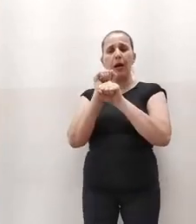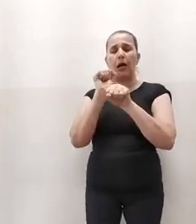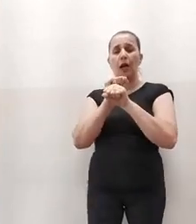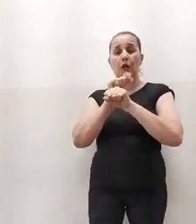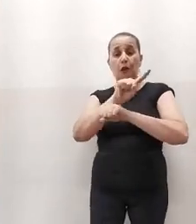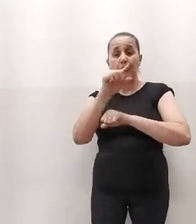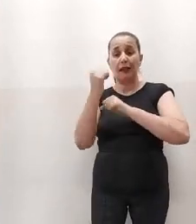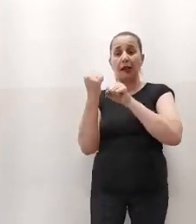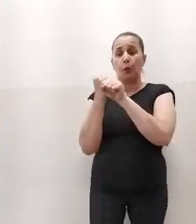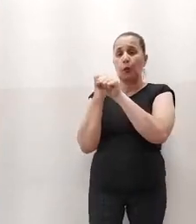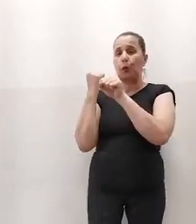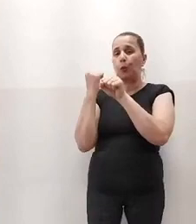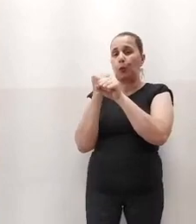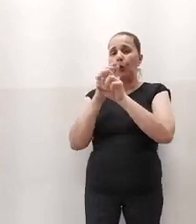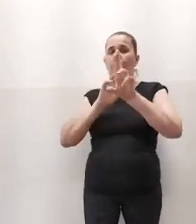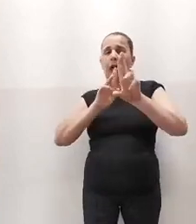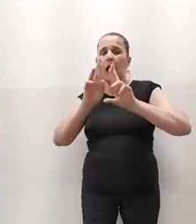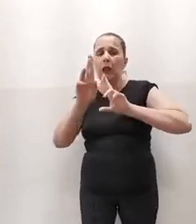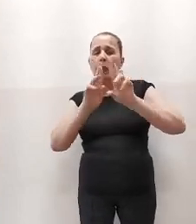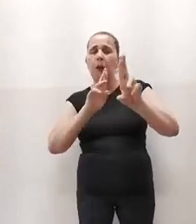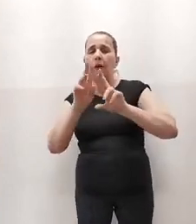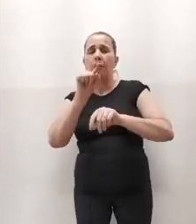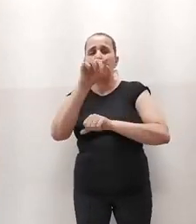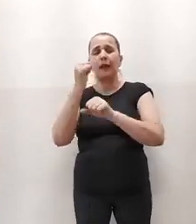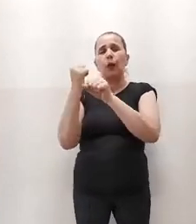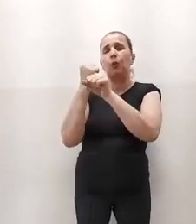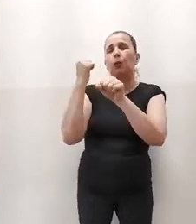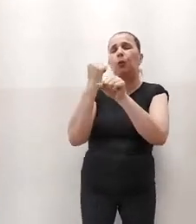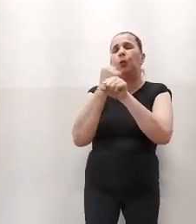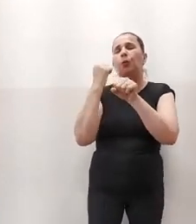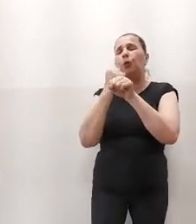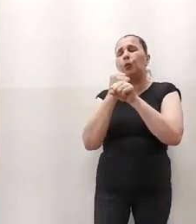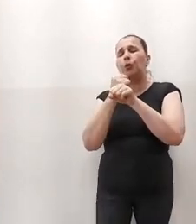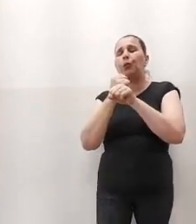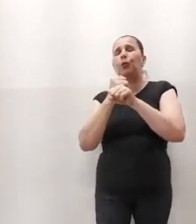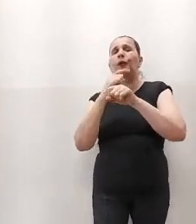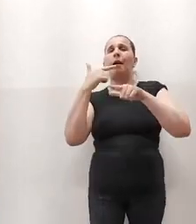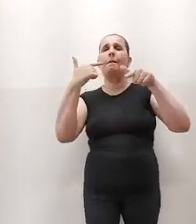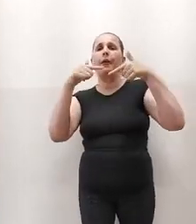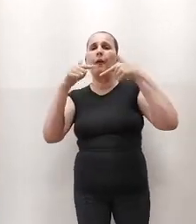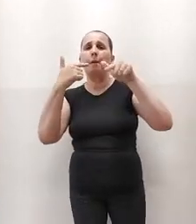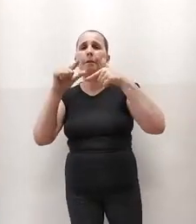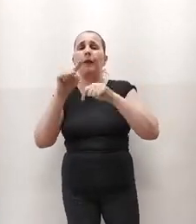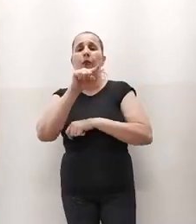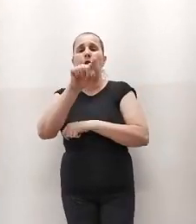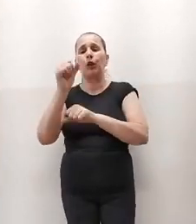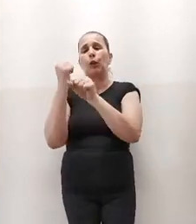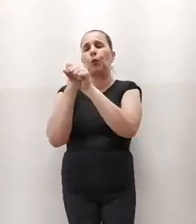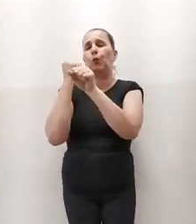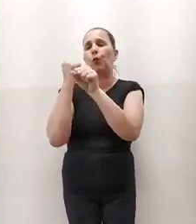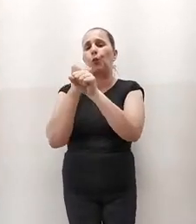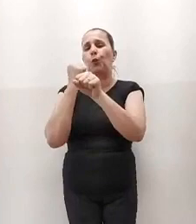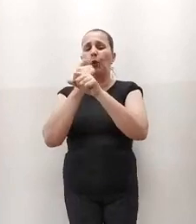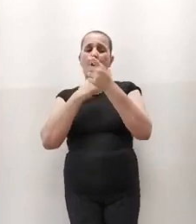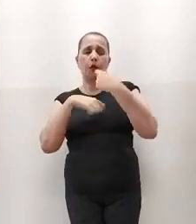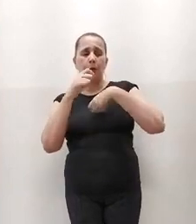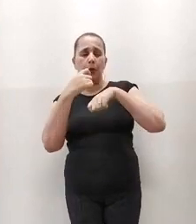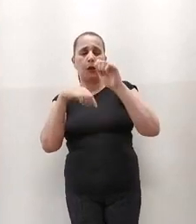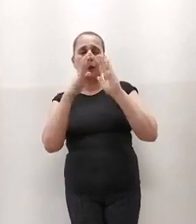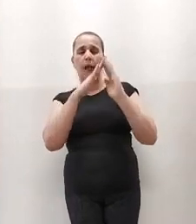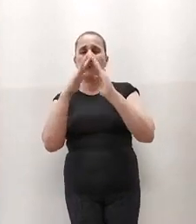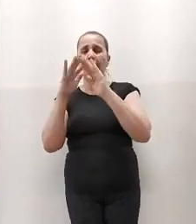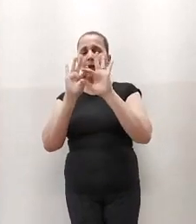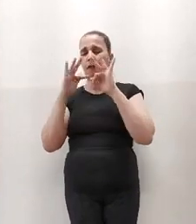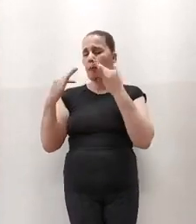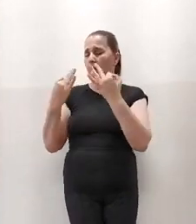Você está construindo relacionamentos. Você está construindo trabalho. Você está administrando sua casa,